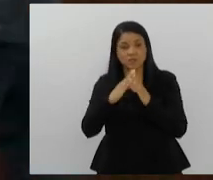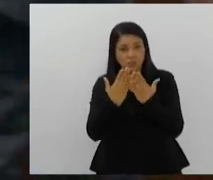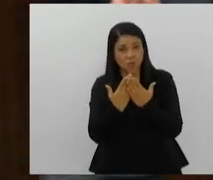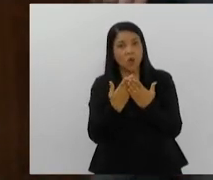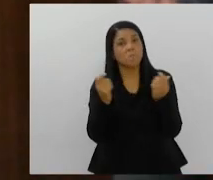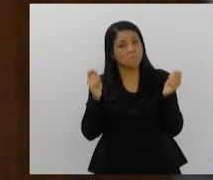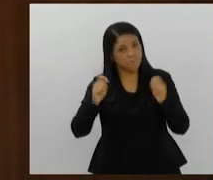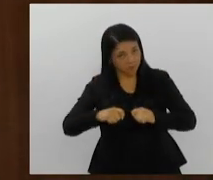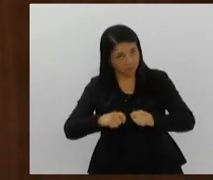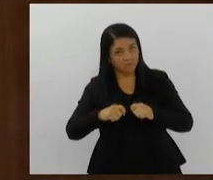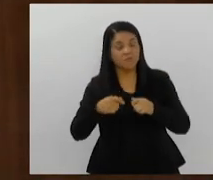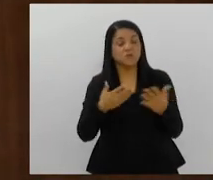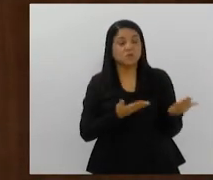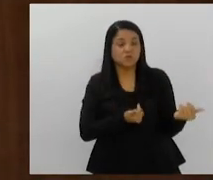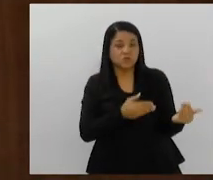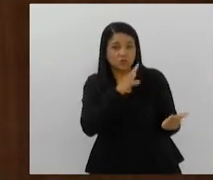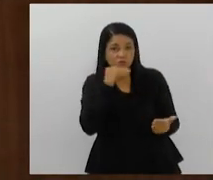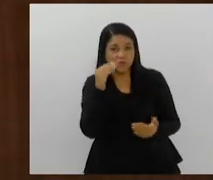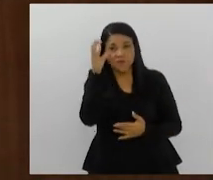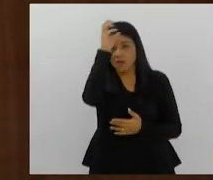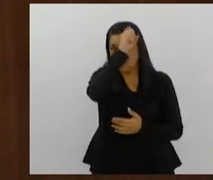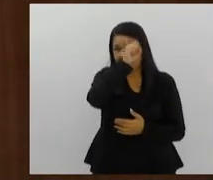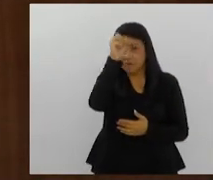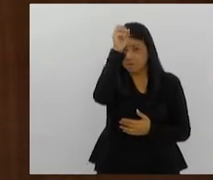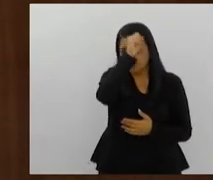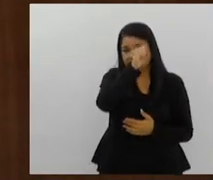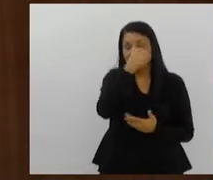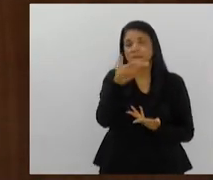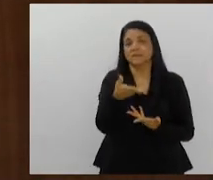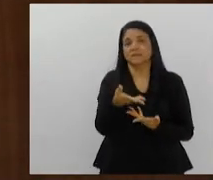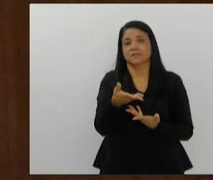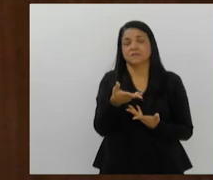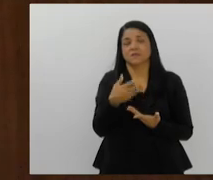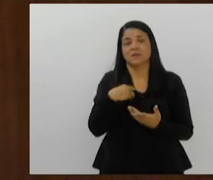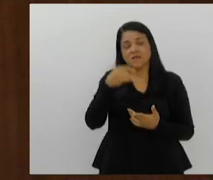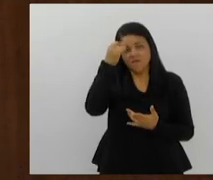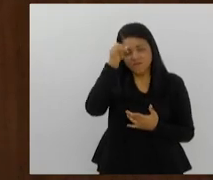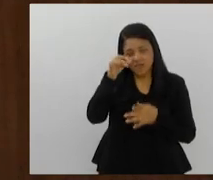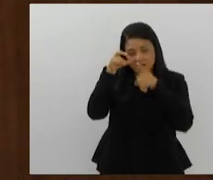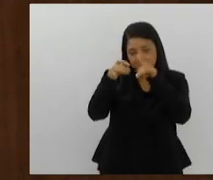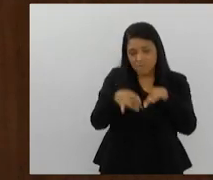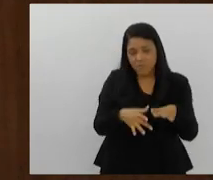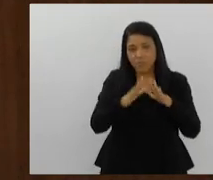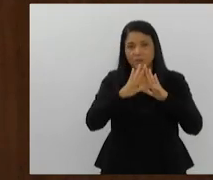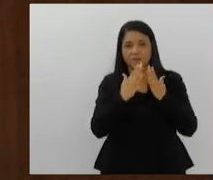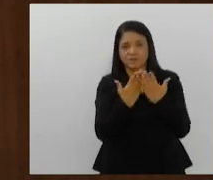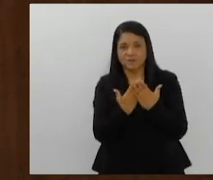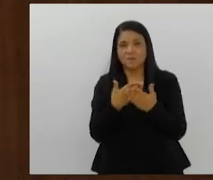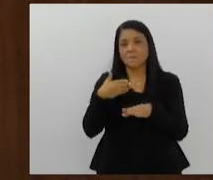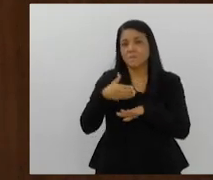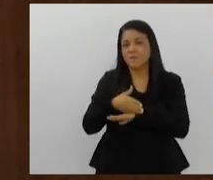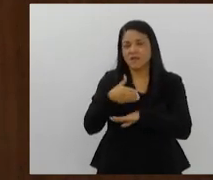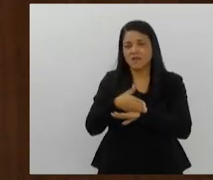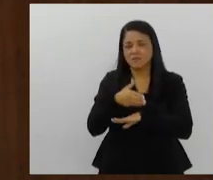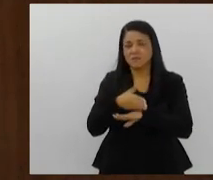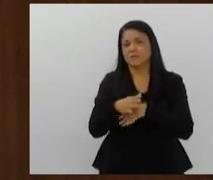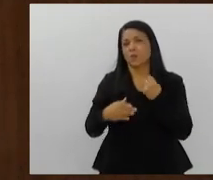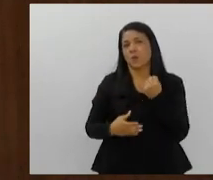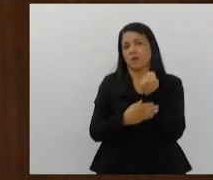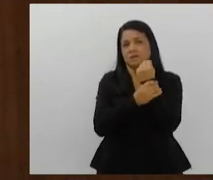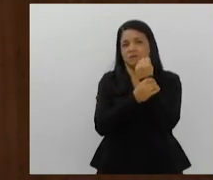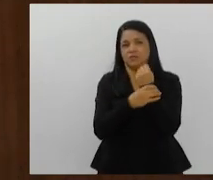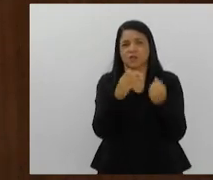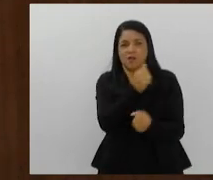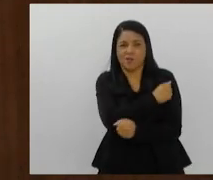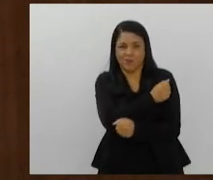para a nossa juventude, como uma ferramenta de combate à evasão, de garantia da participação dos estudantes,